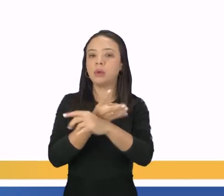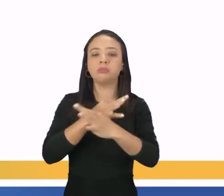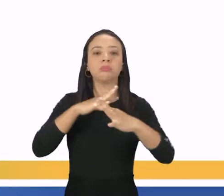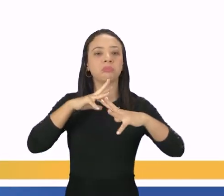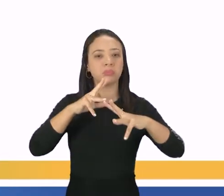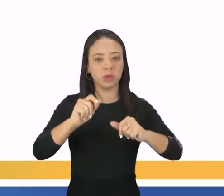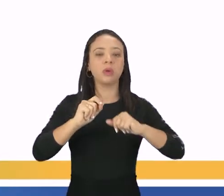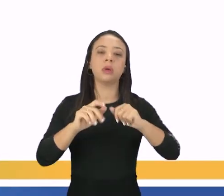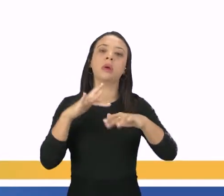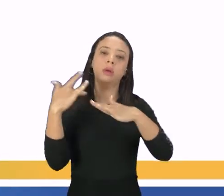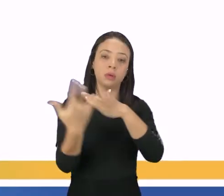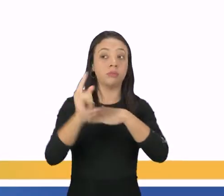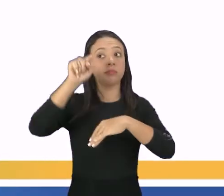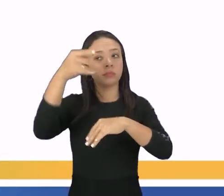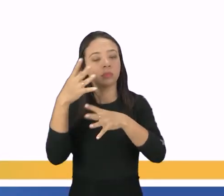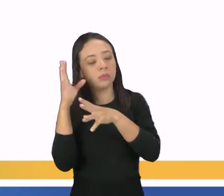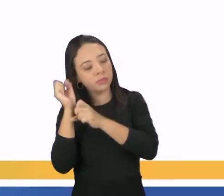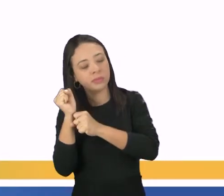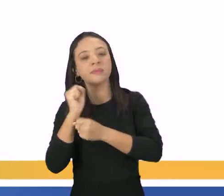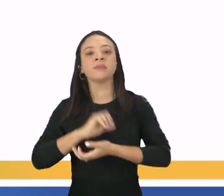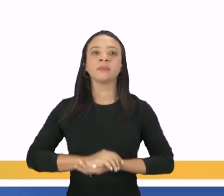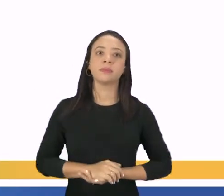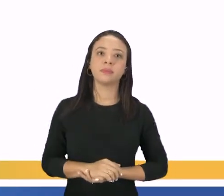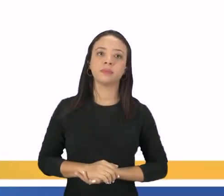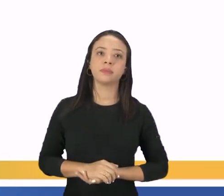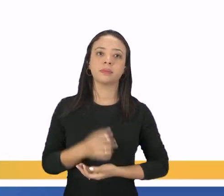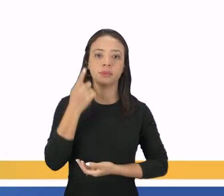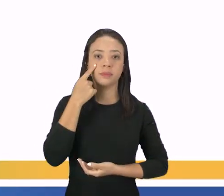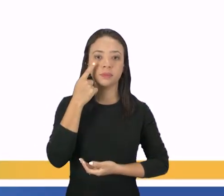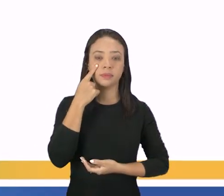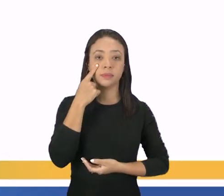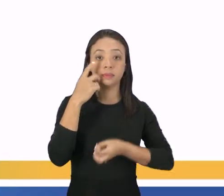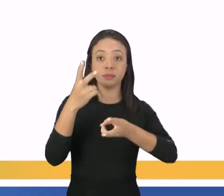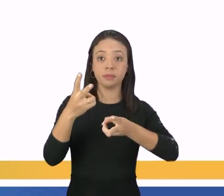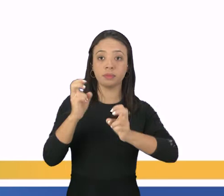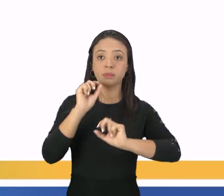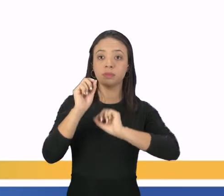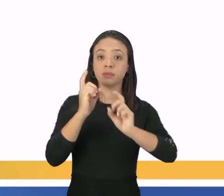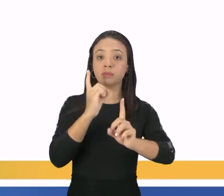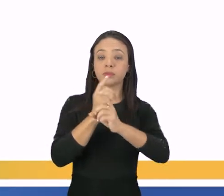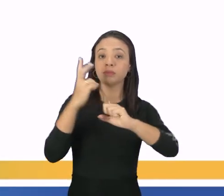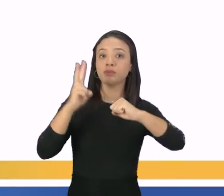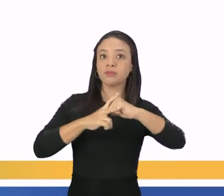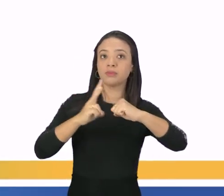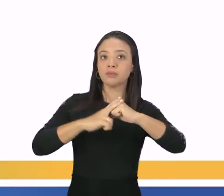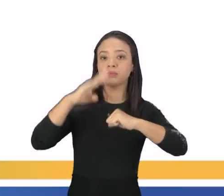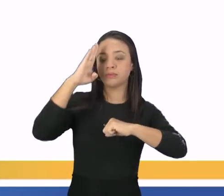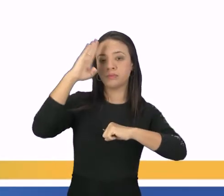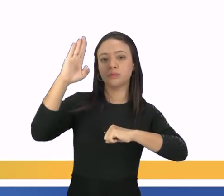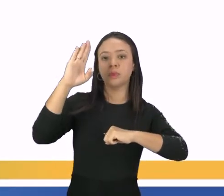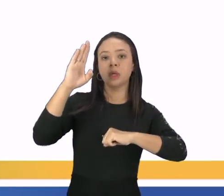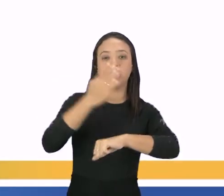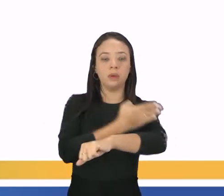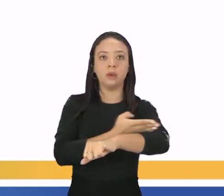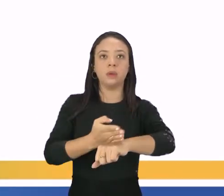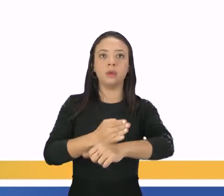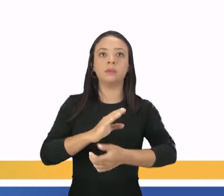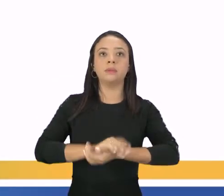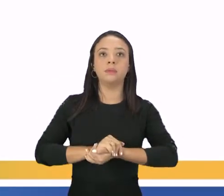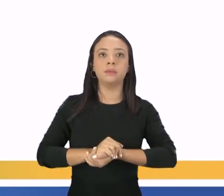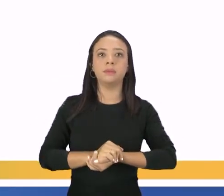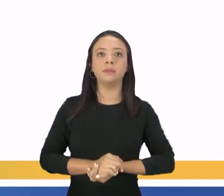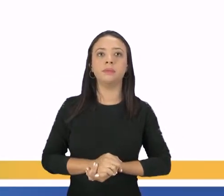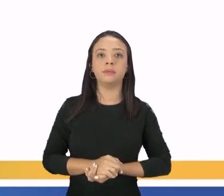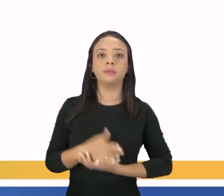e vai dormir. Tá? Então vamos verificar aí quais são, né, os verbos da rotina. Ó, me despierto,